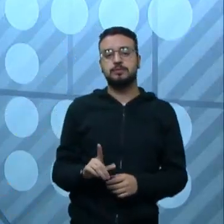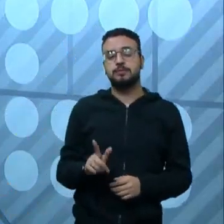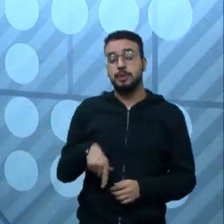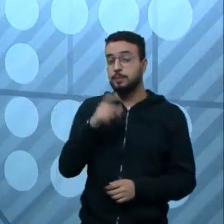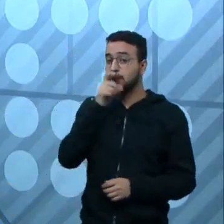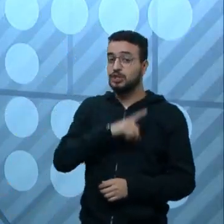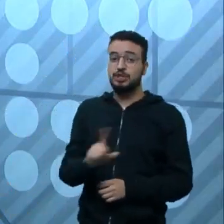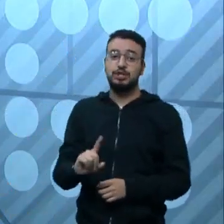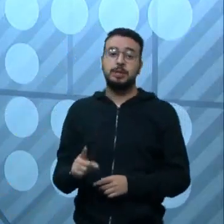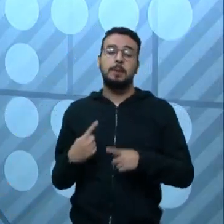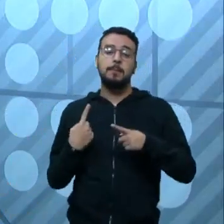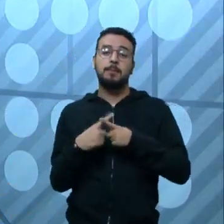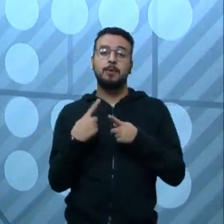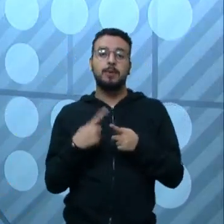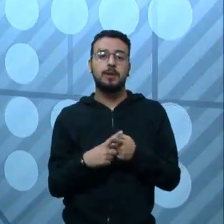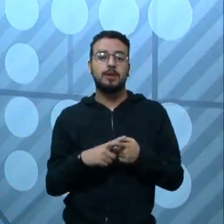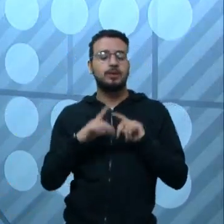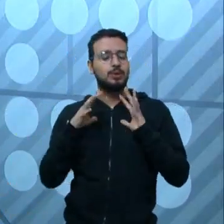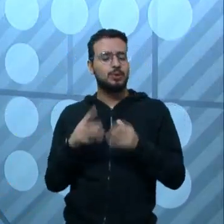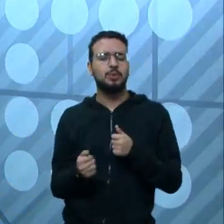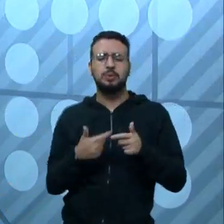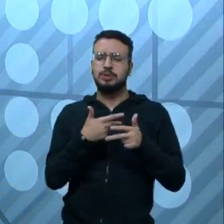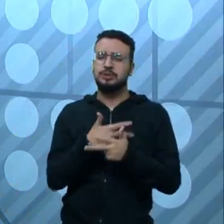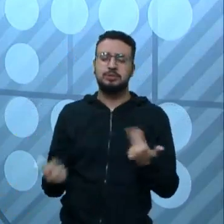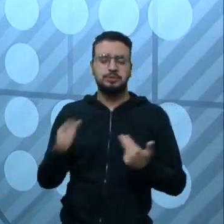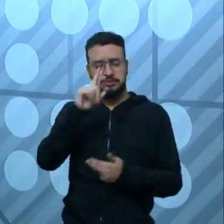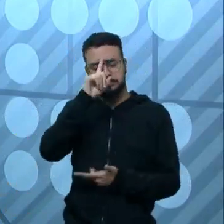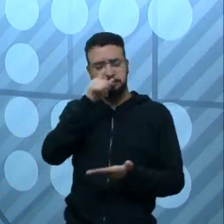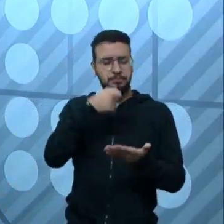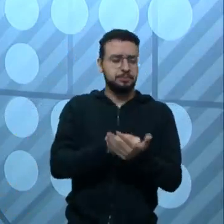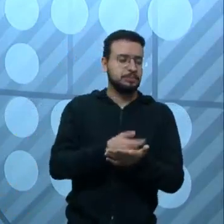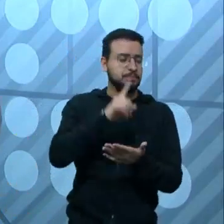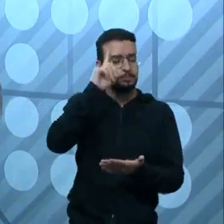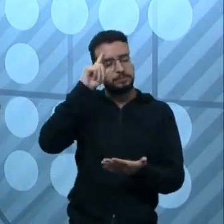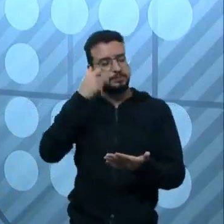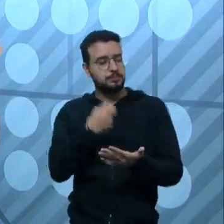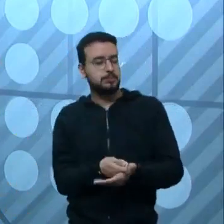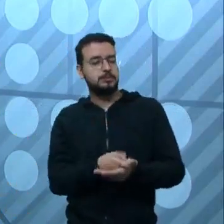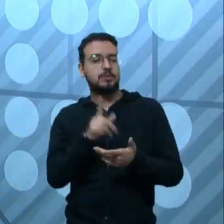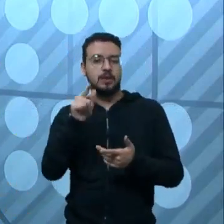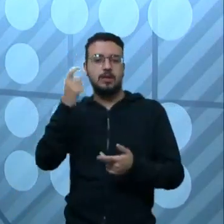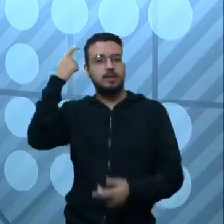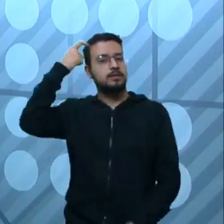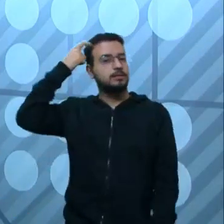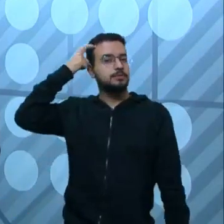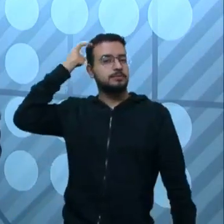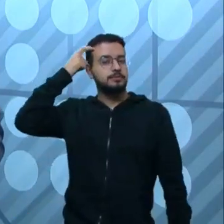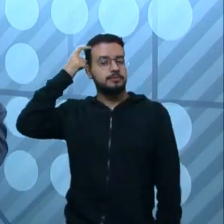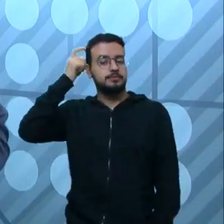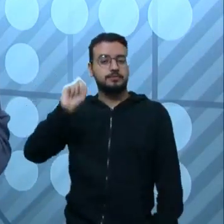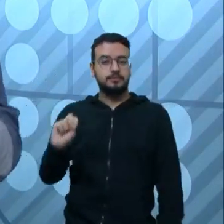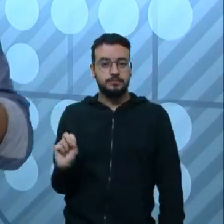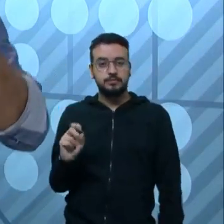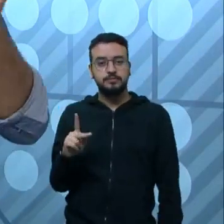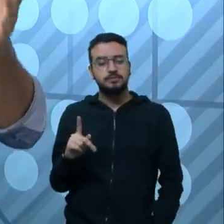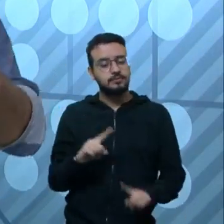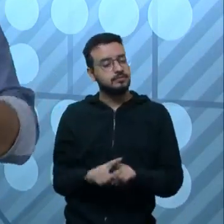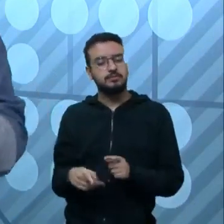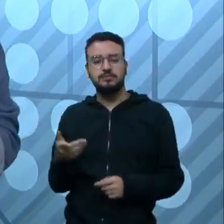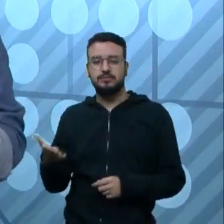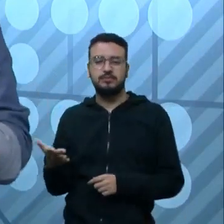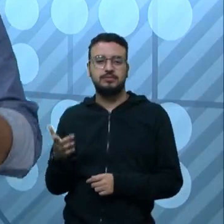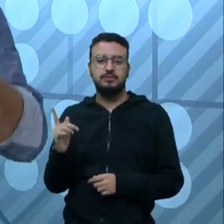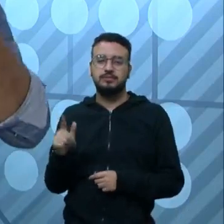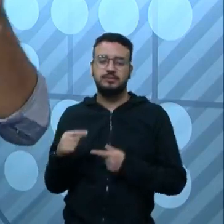tenho os impulsos, as decisões, as minhas escolhas saem da onde? Saem dele, tá certo? Mas isso aí é